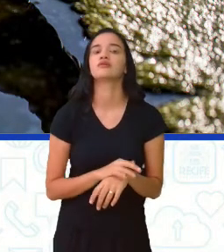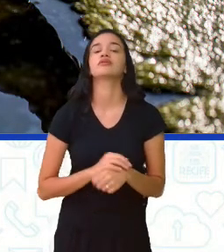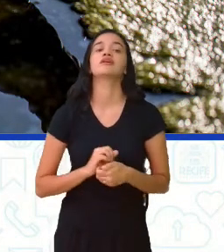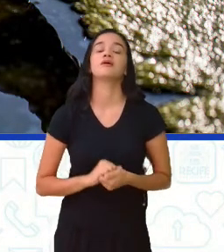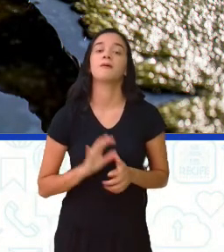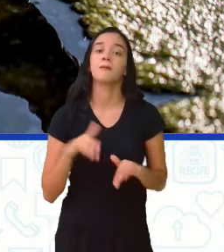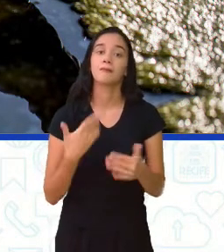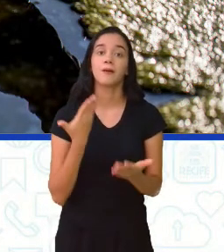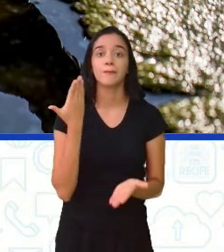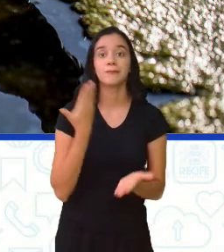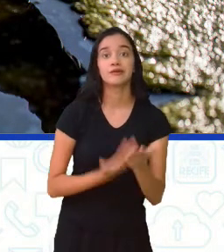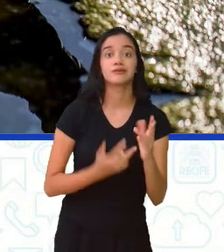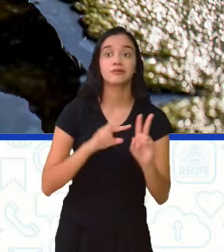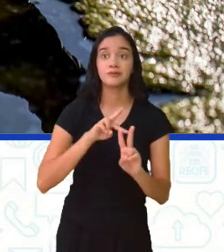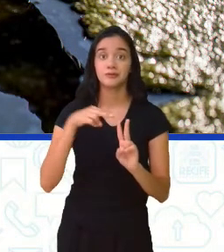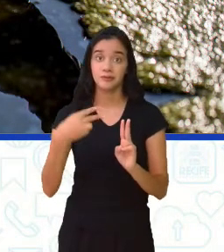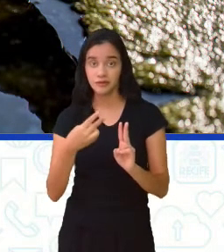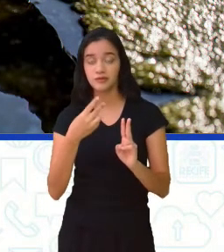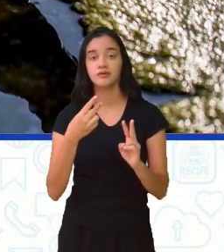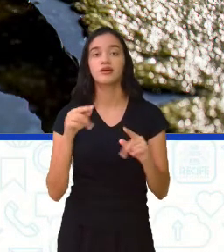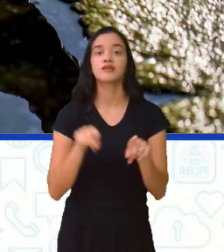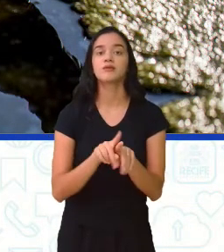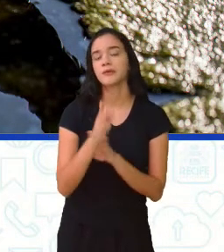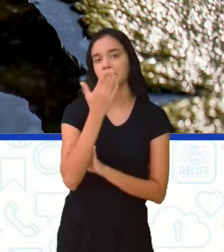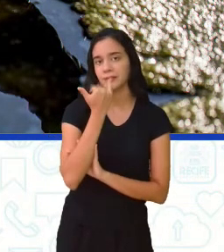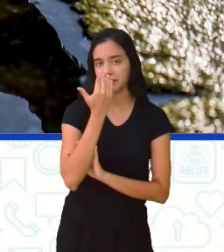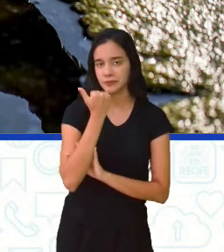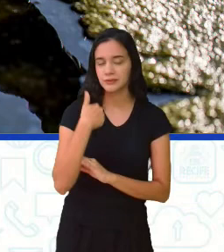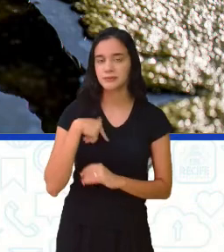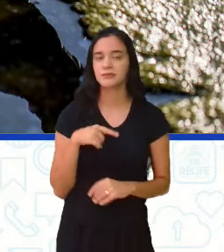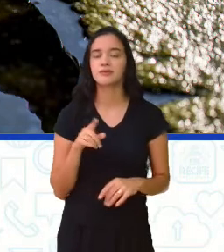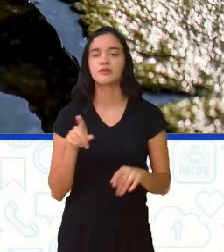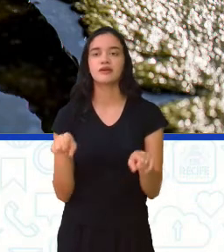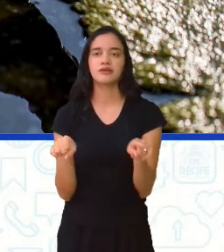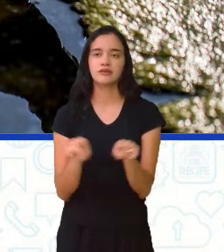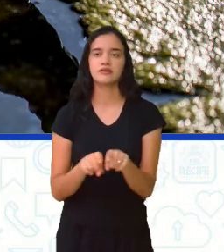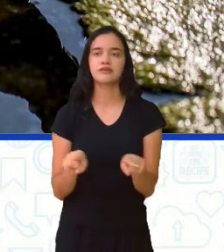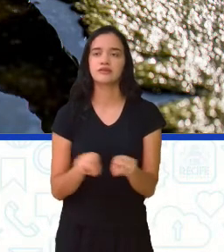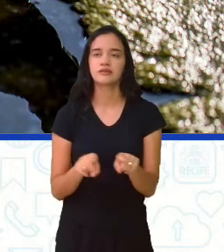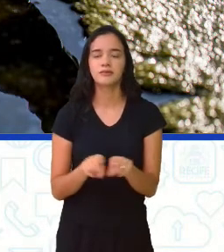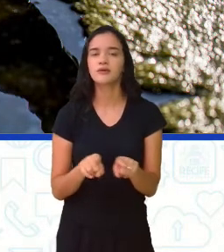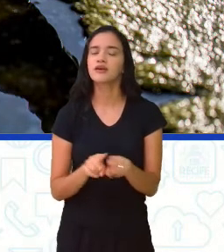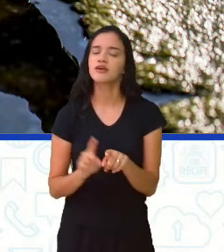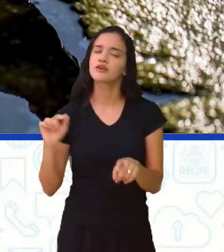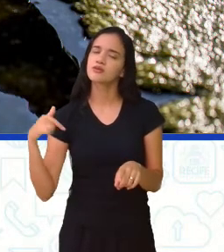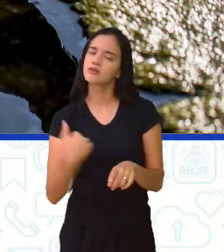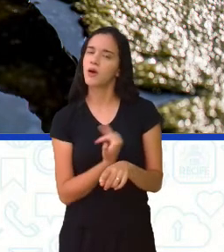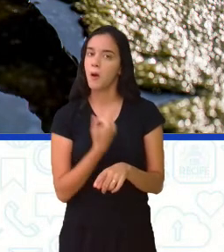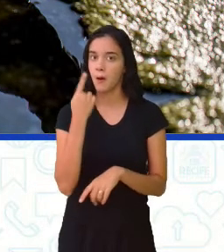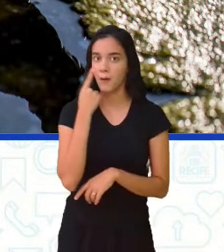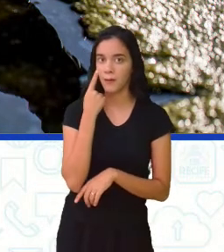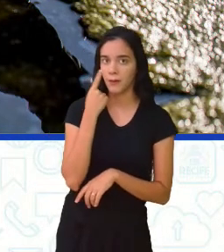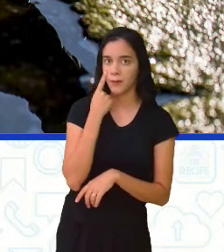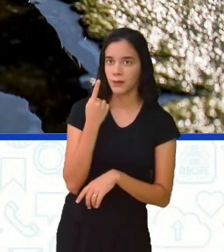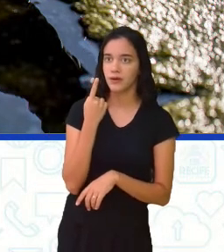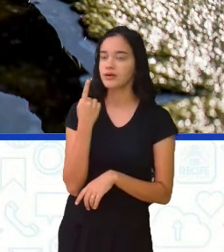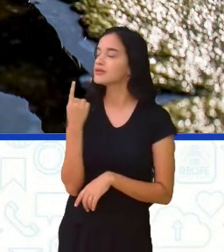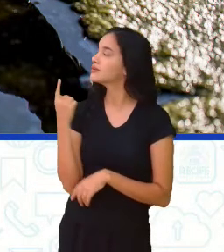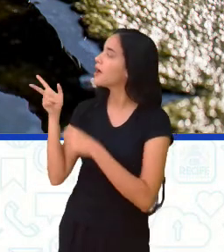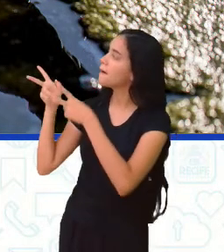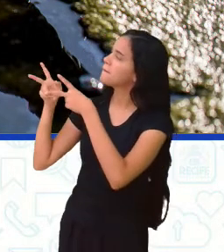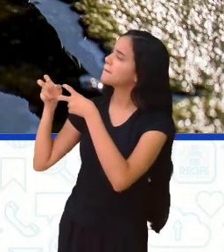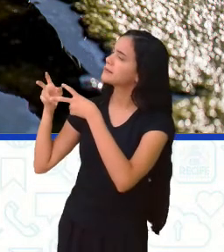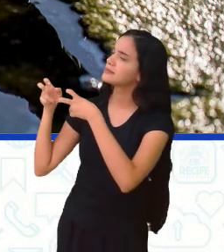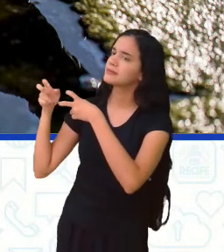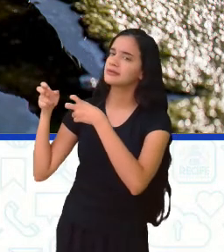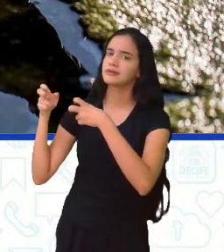né? Perda dos recursos hídricos para consumo, eutrofização da água, né? Que a gente já falou, olha só, dá para ver bem mesmo,